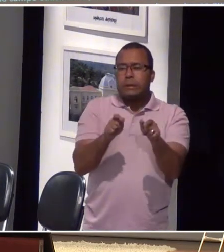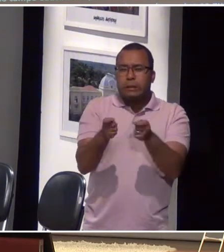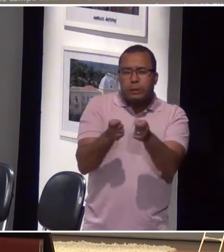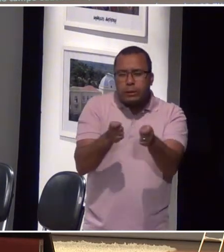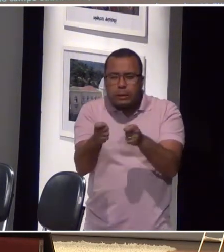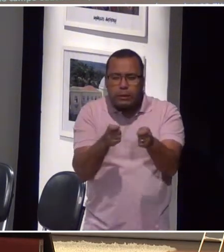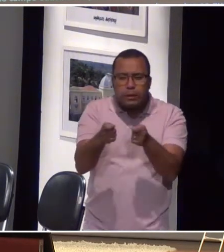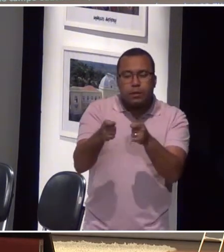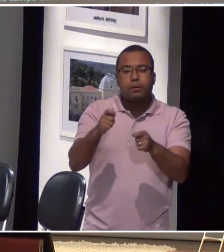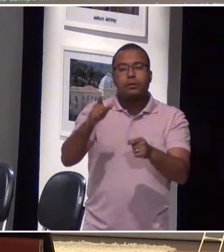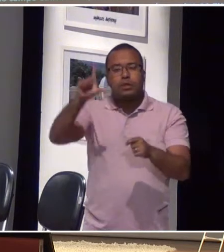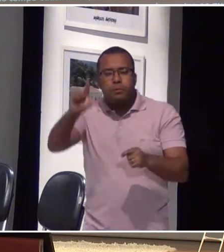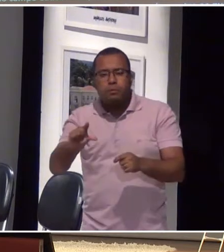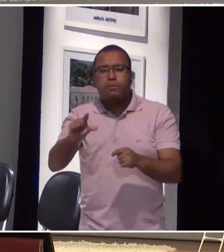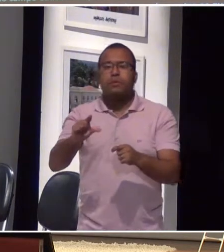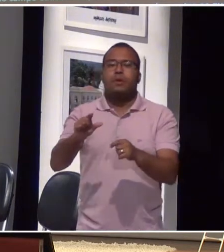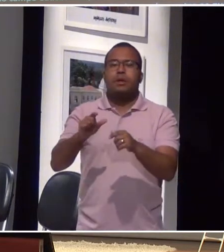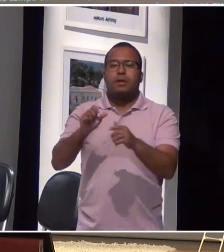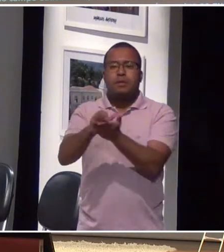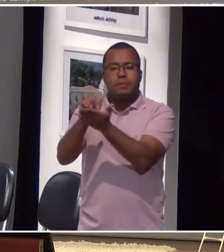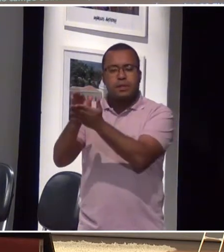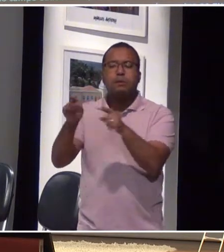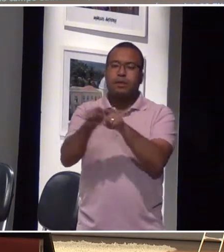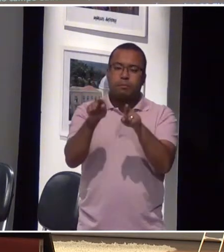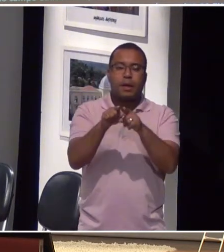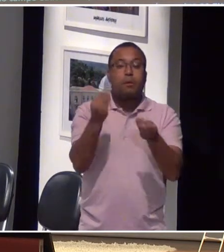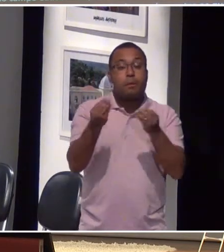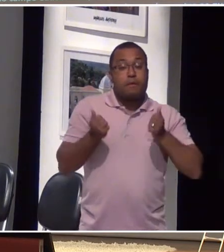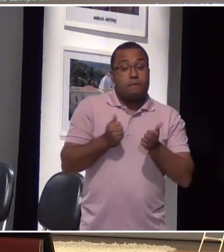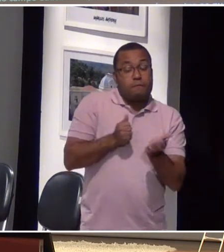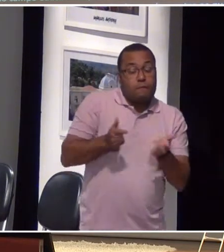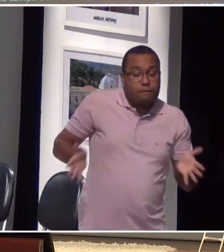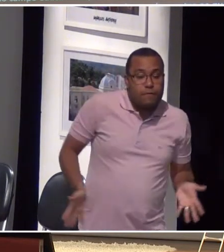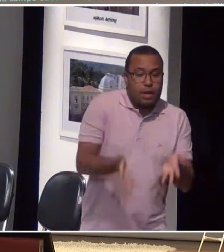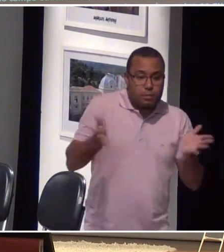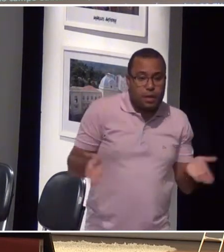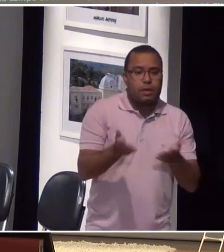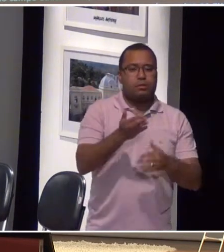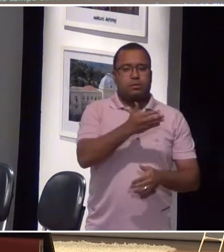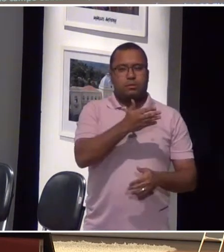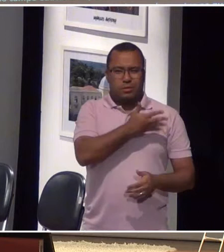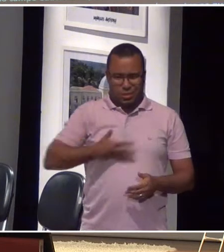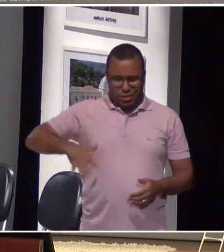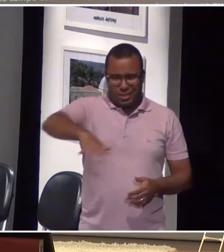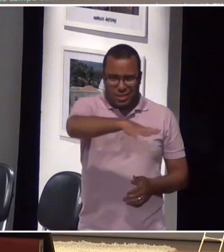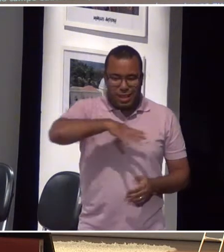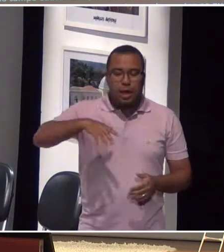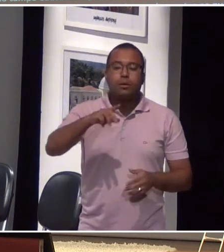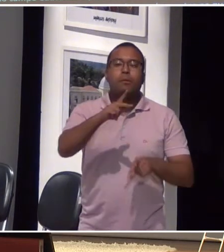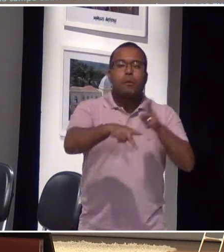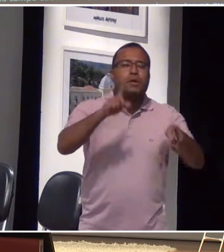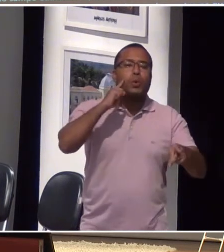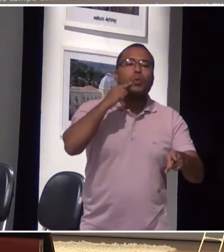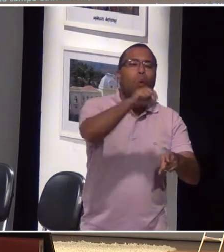o risco do desemprego e da exclusão, sendo, portanto, investimentos do Estado na população surda para que se torne